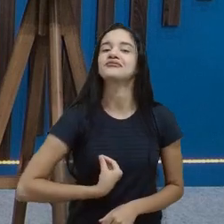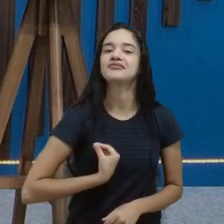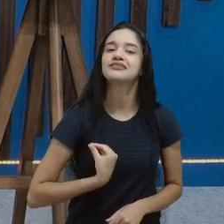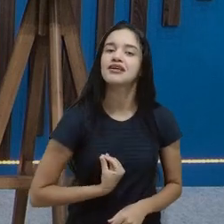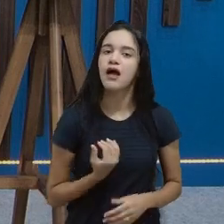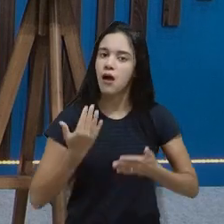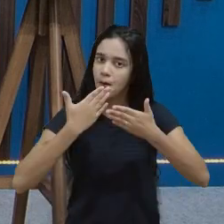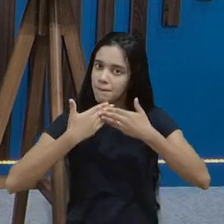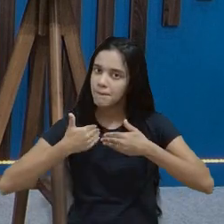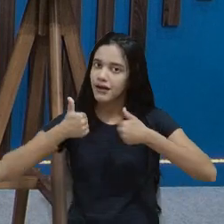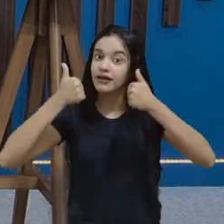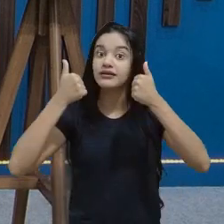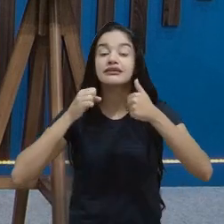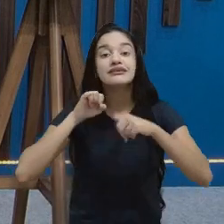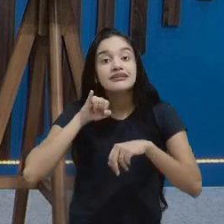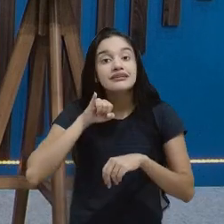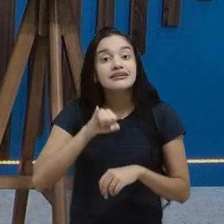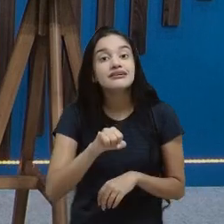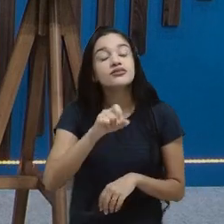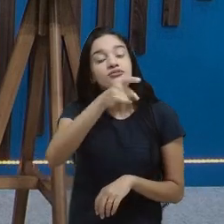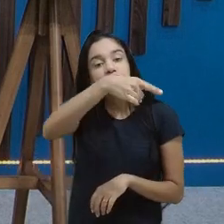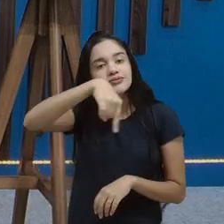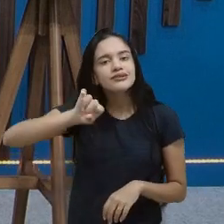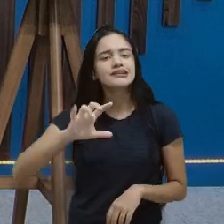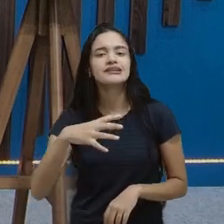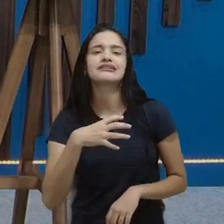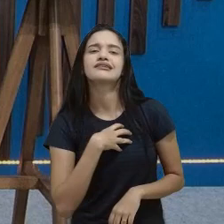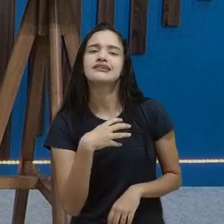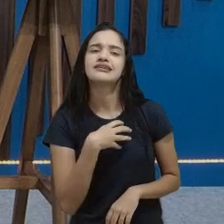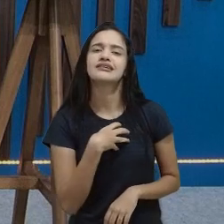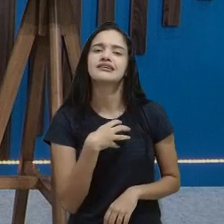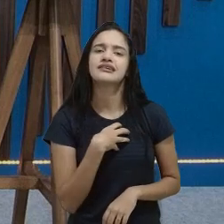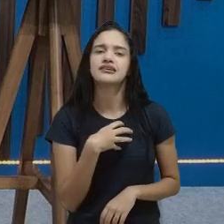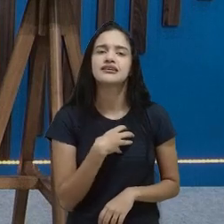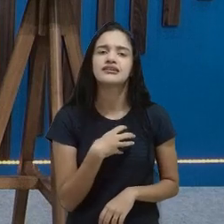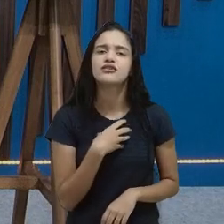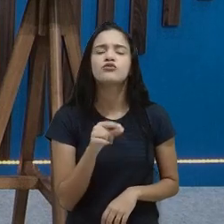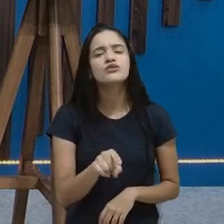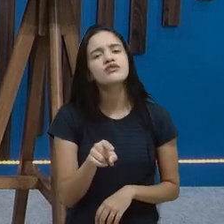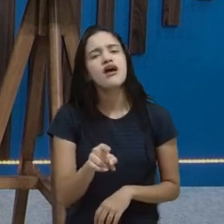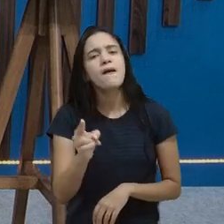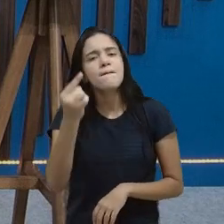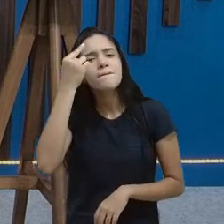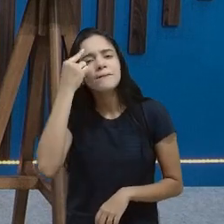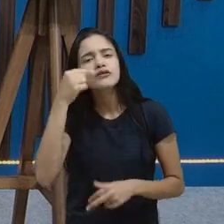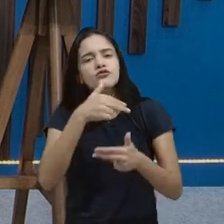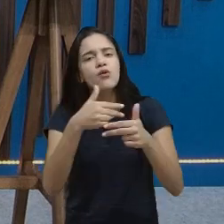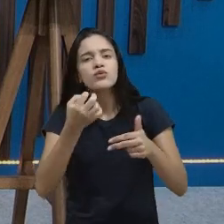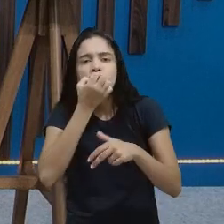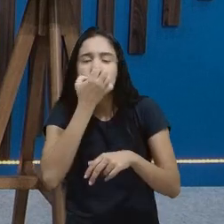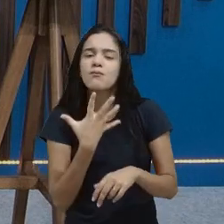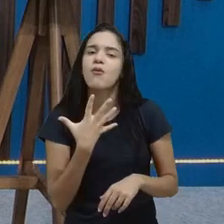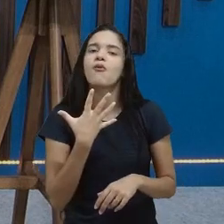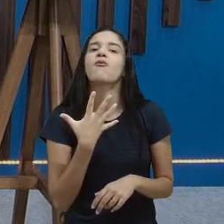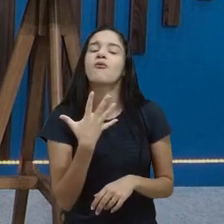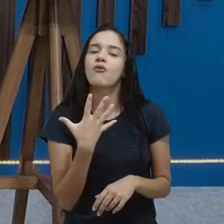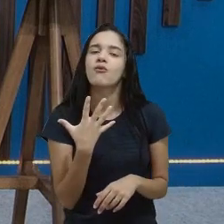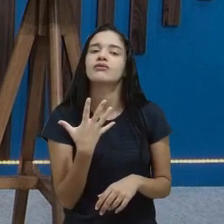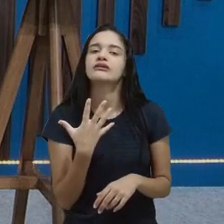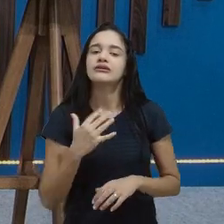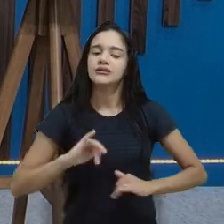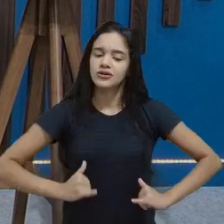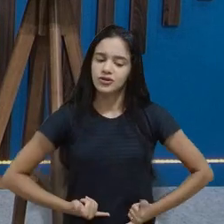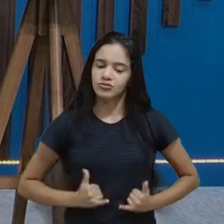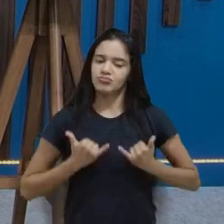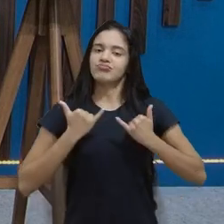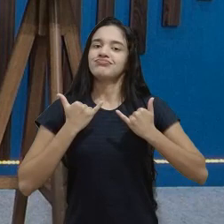ela melhora. Se você está aí, né, sentindo alguma coisa, quando você pensa em algo bom, vem uma energia boa sobre o seu